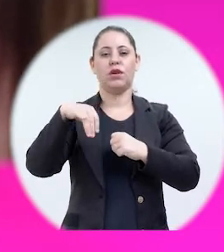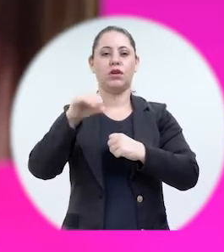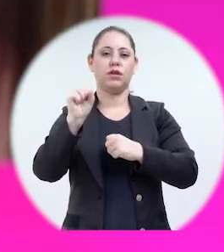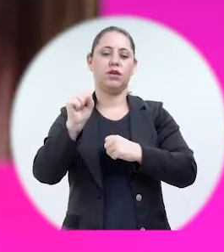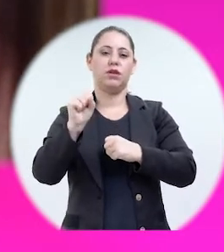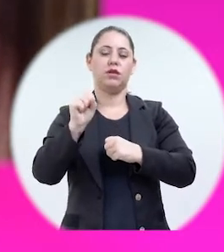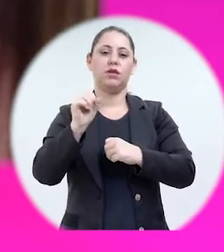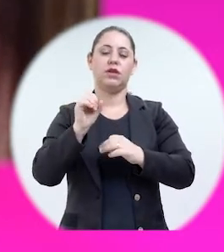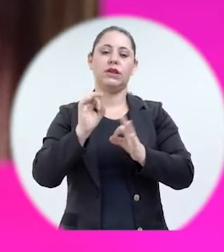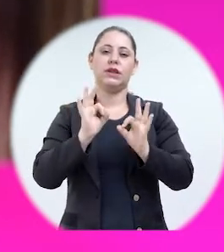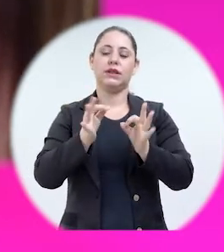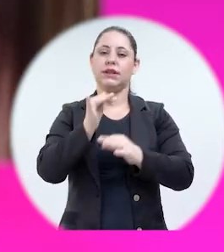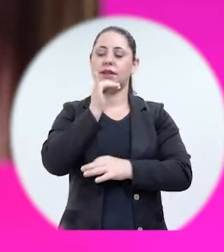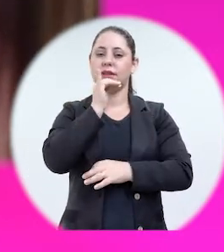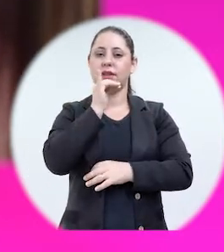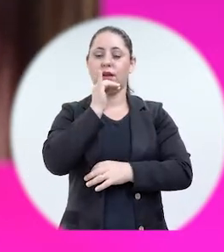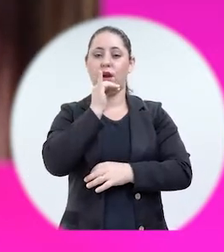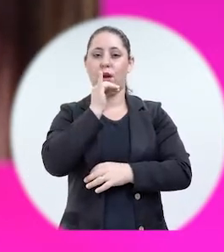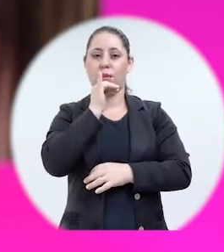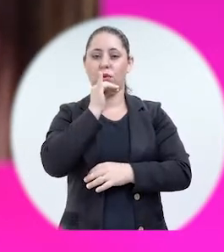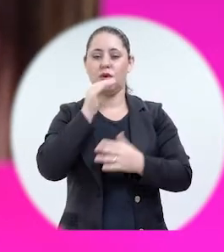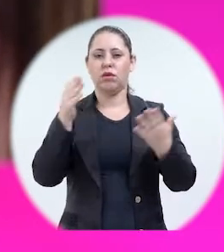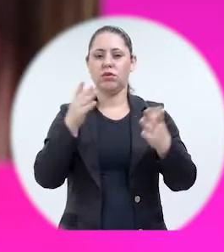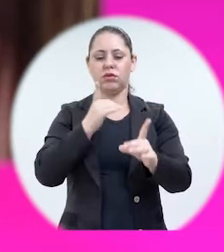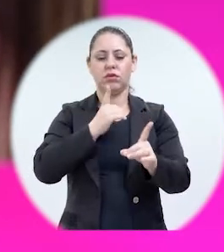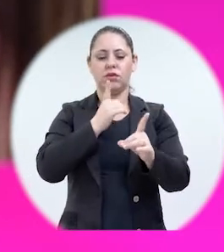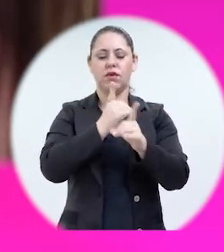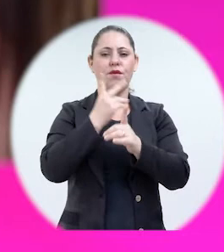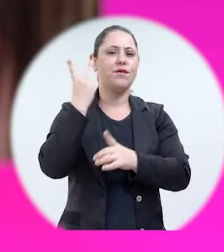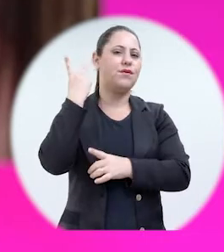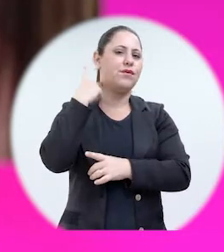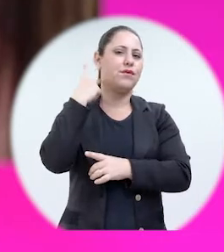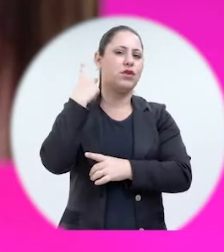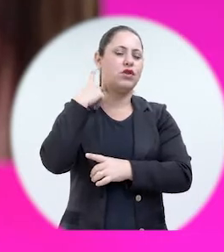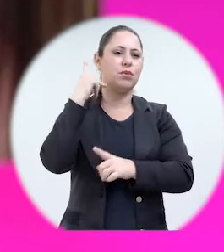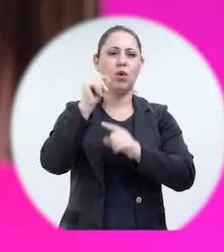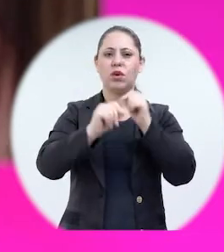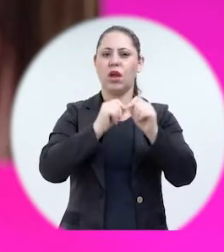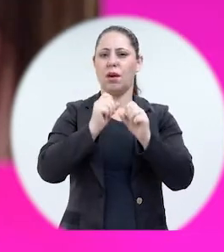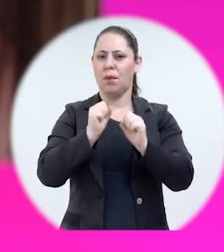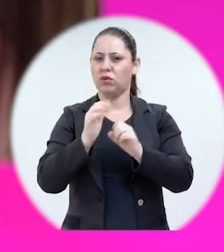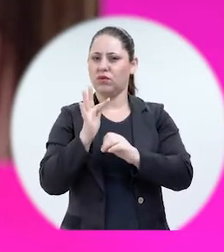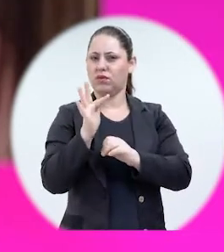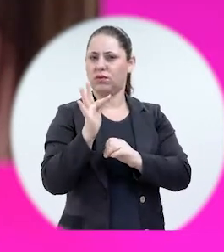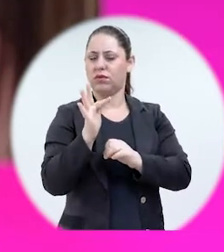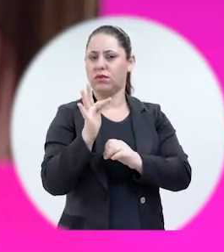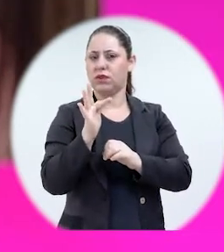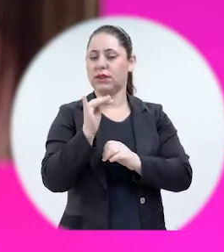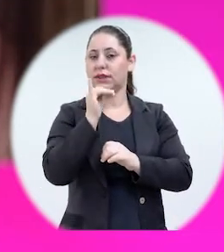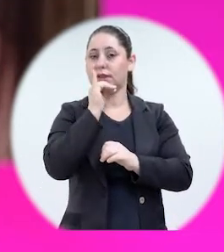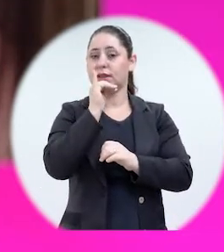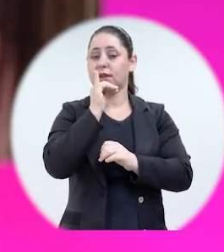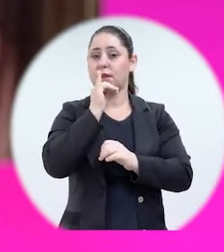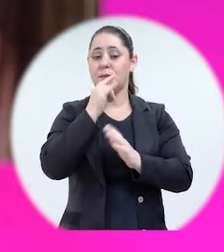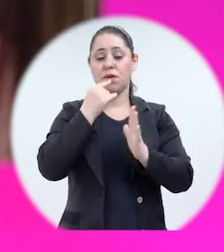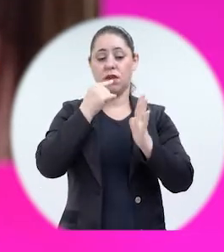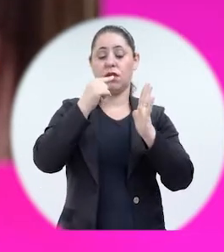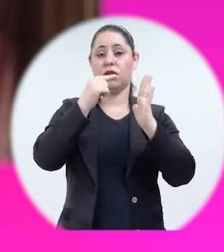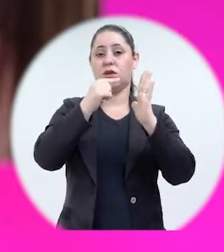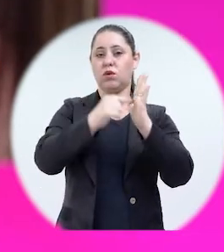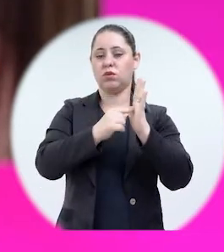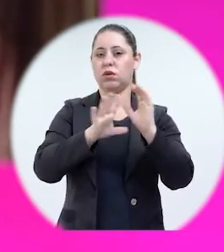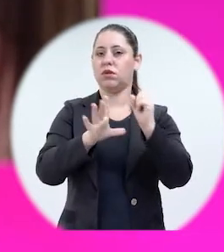por exemplo, né, até mesmo nesse ciclo a gente está identificando vítimas potenciais. No caso de uma